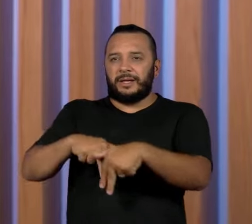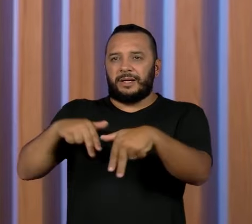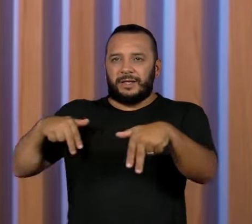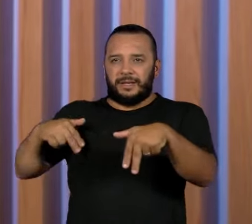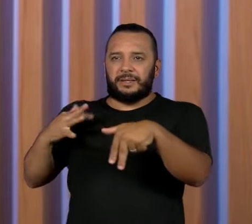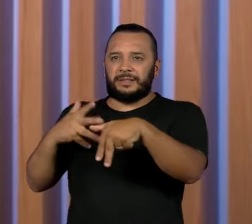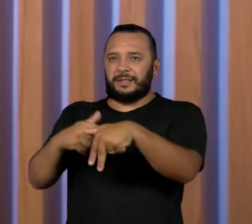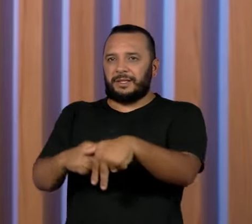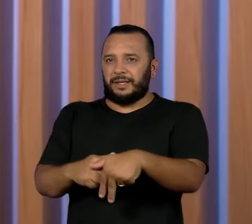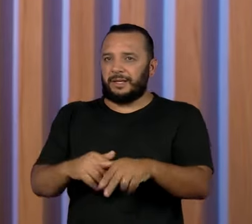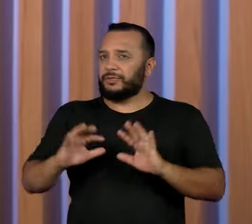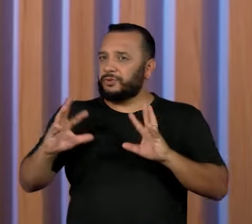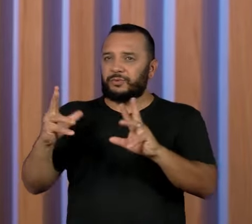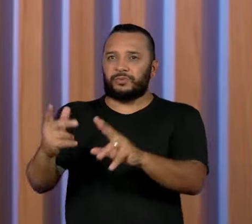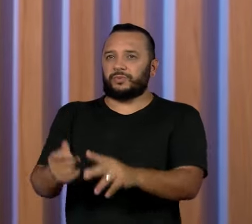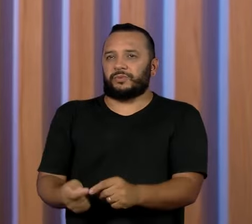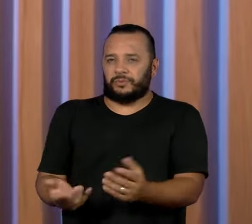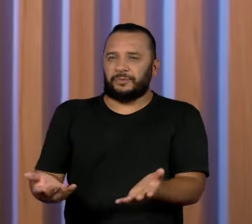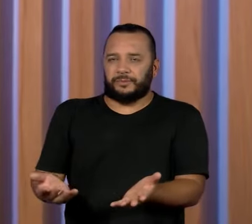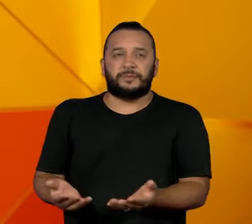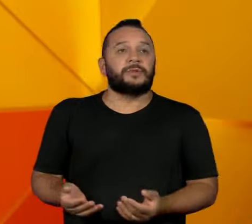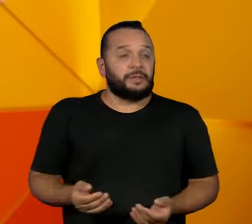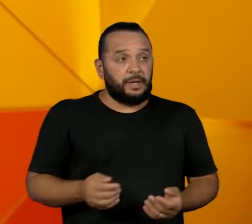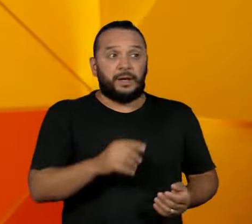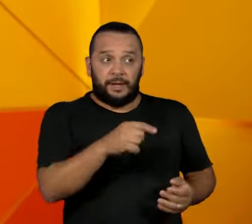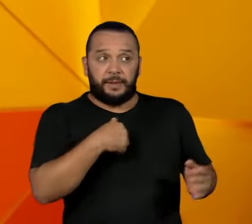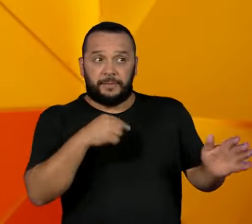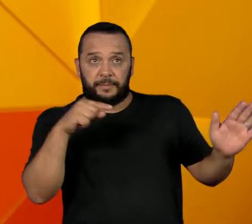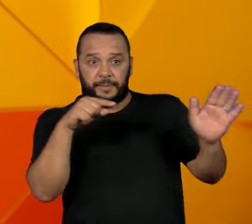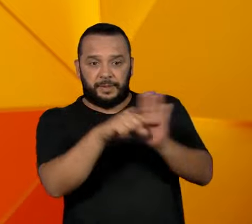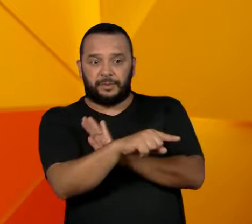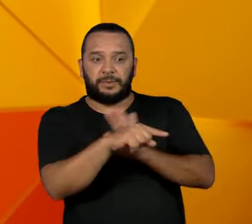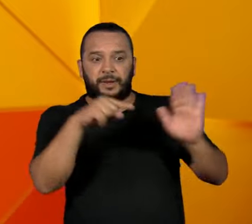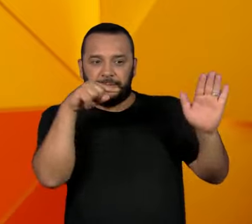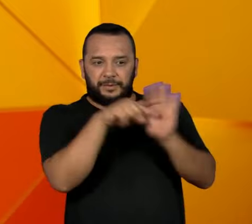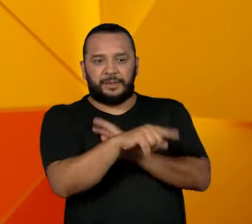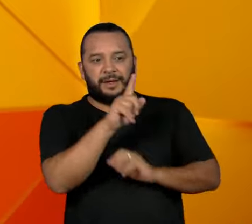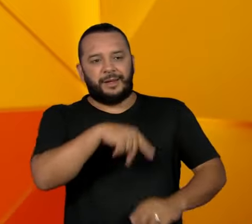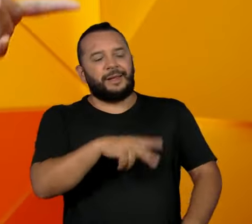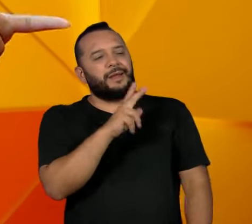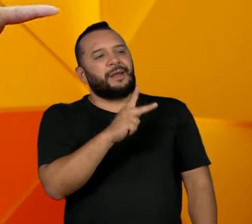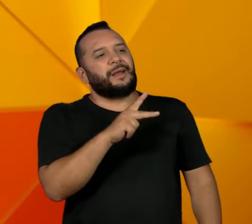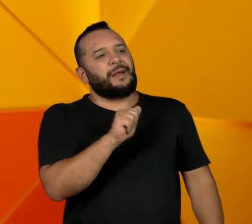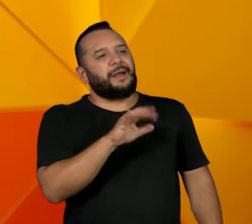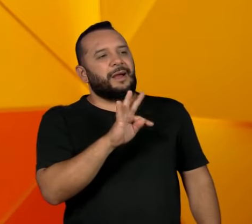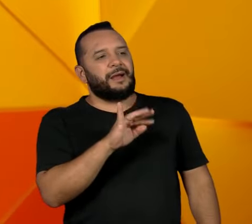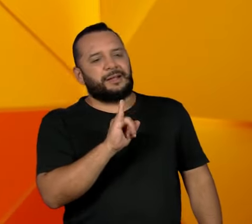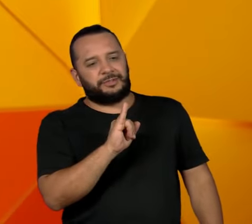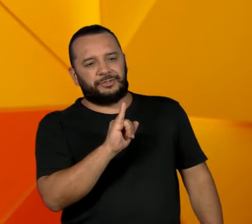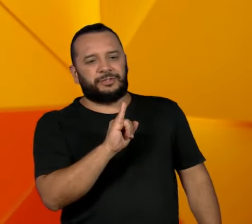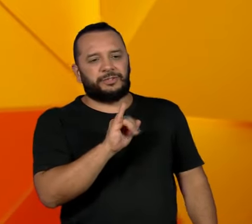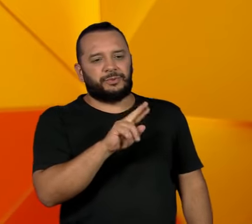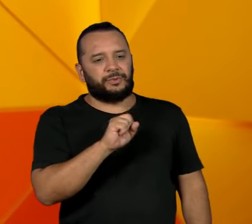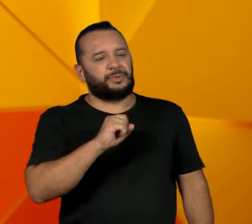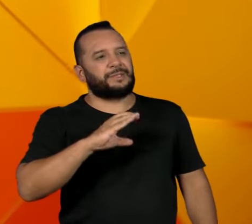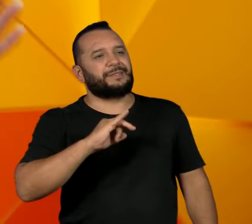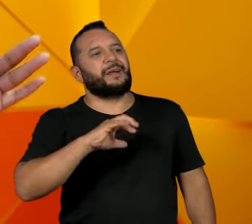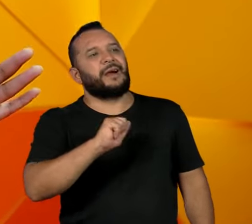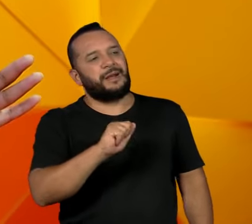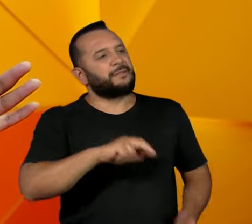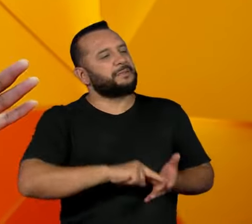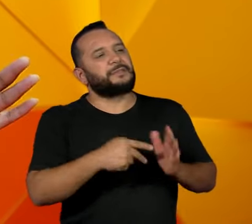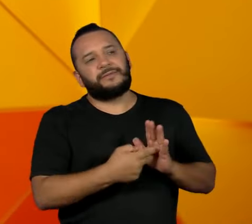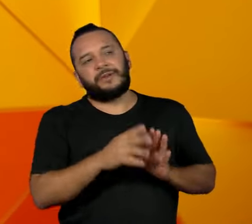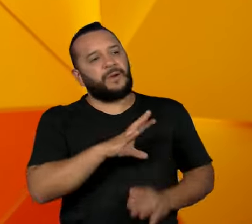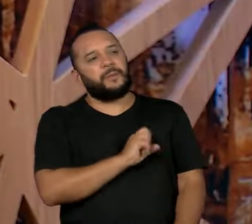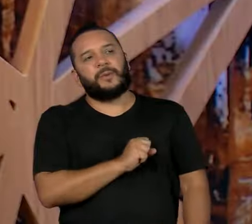Fazer isso tudo presente, fazer isso transformar, né? Um verbo. Questionamento, né? É com Catiúcia. É. E aí eu te questiono, Catiúcia, a partir da sua perspectiva, o que é o